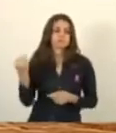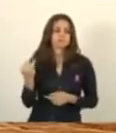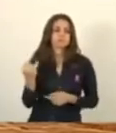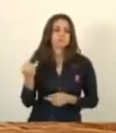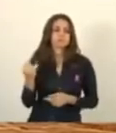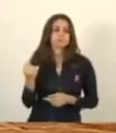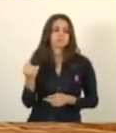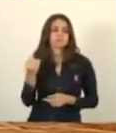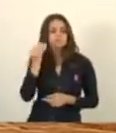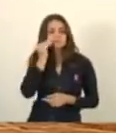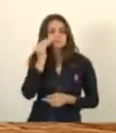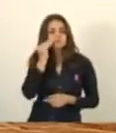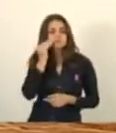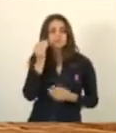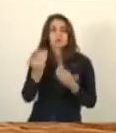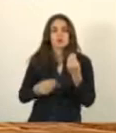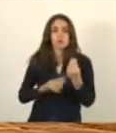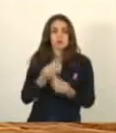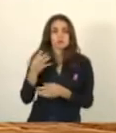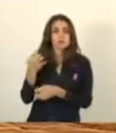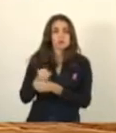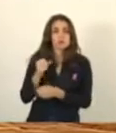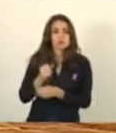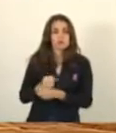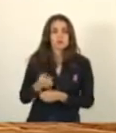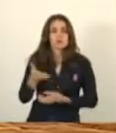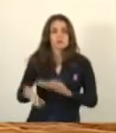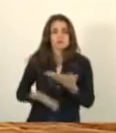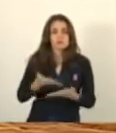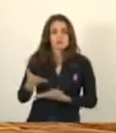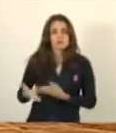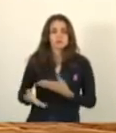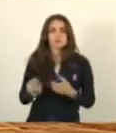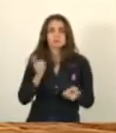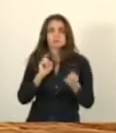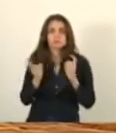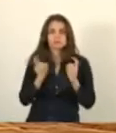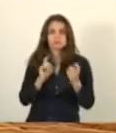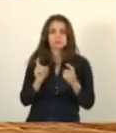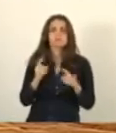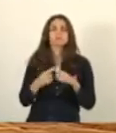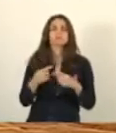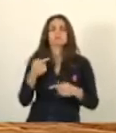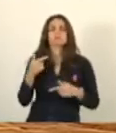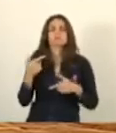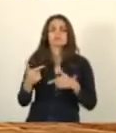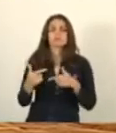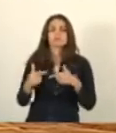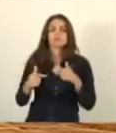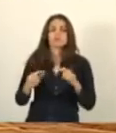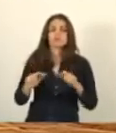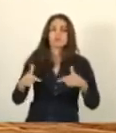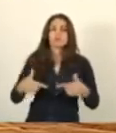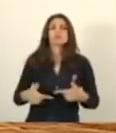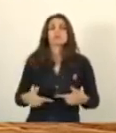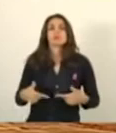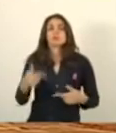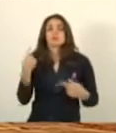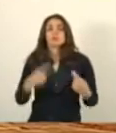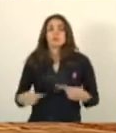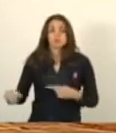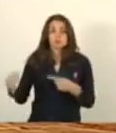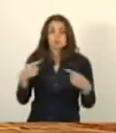ver como vai ficar esse cálculo, participar desse tipo de sessão, participar ativamente das